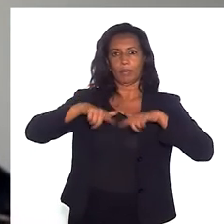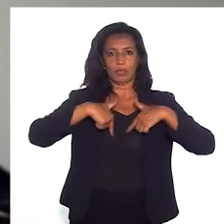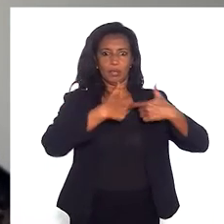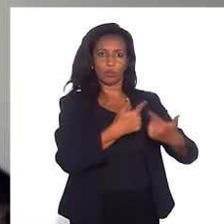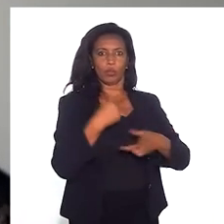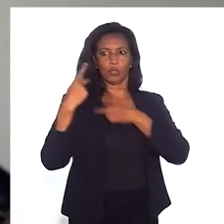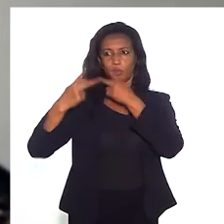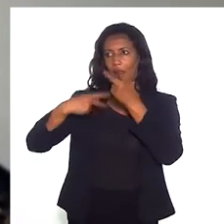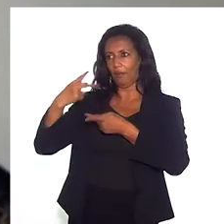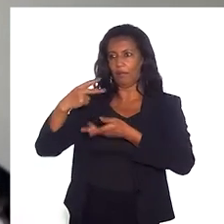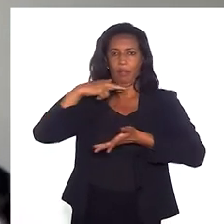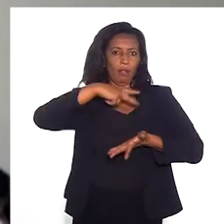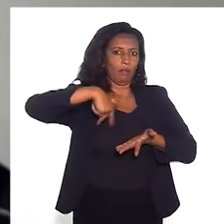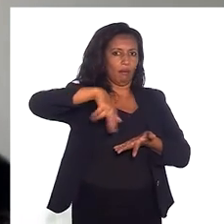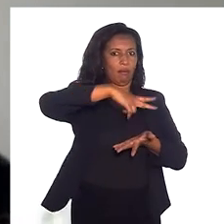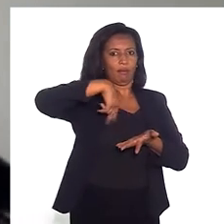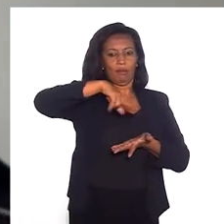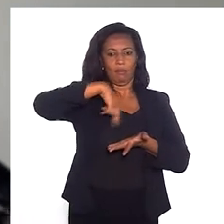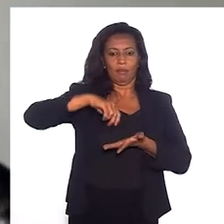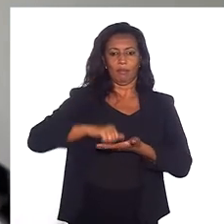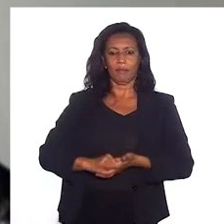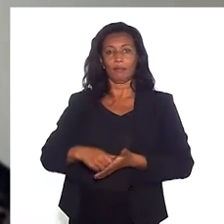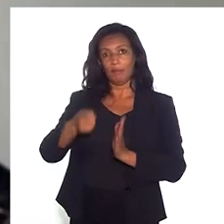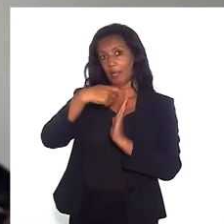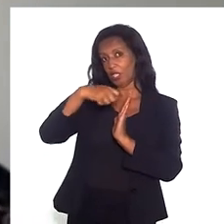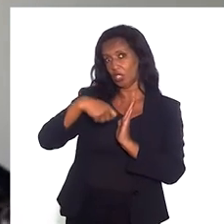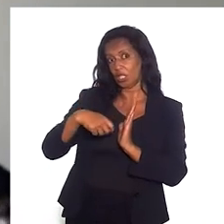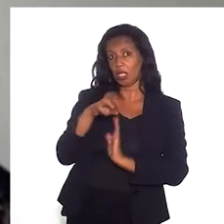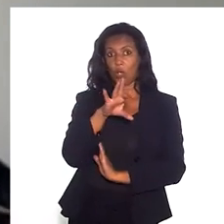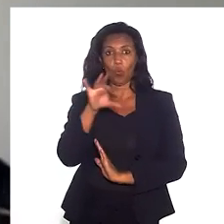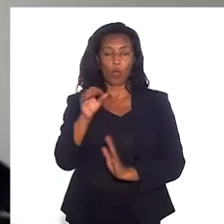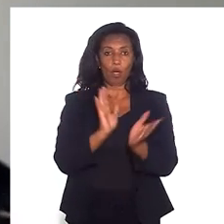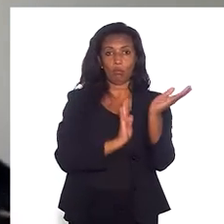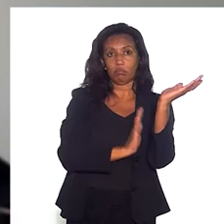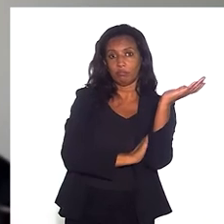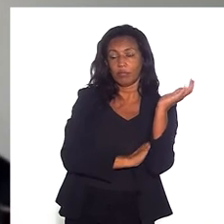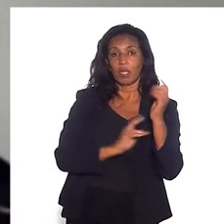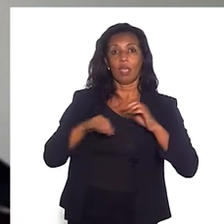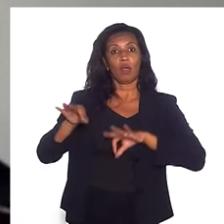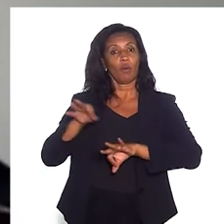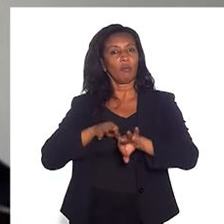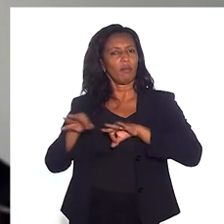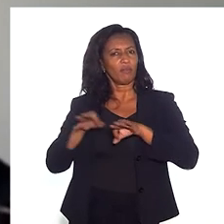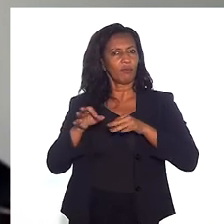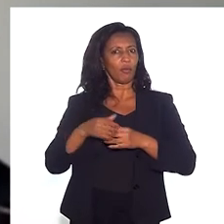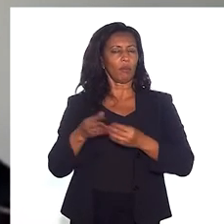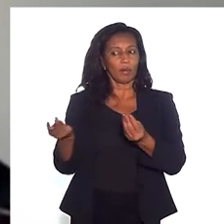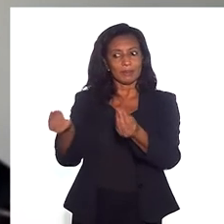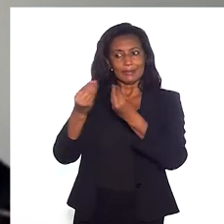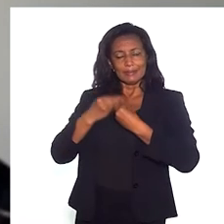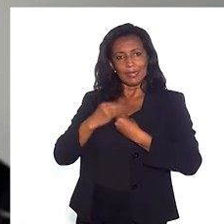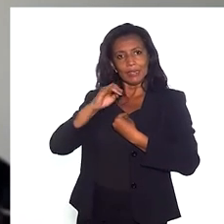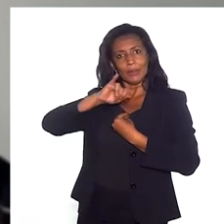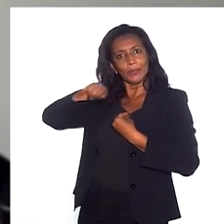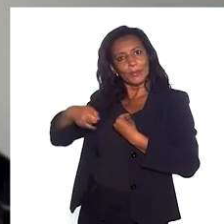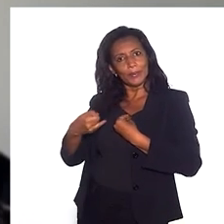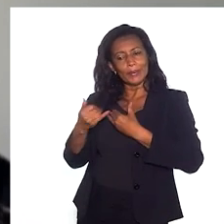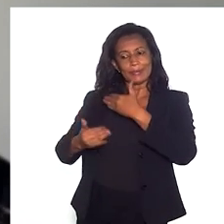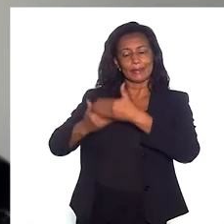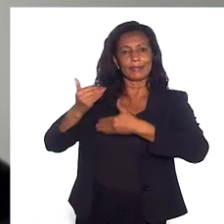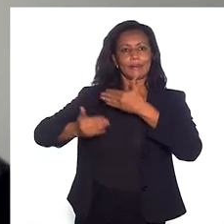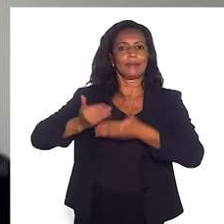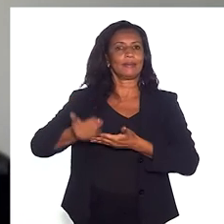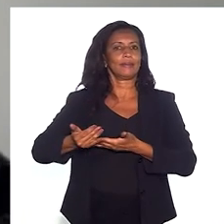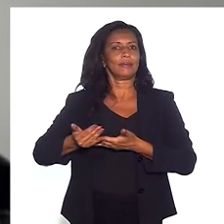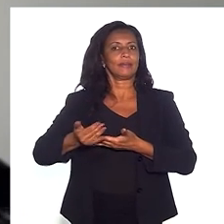comunicar pela fala, pelas ações, pela dança, pela escrita. O ecofeminismo é uma forma que